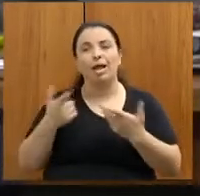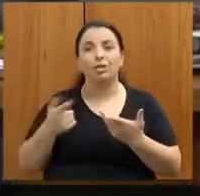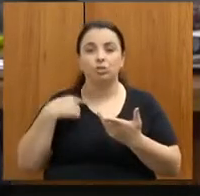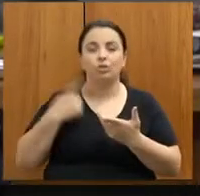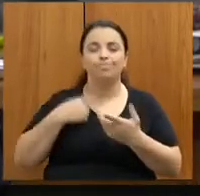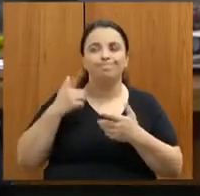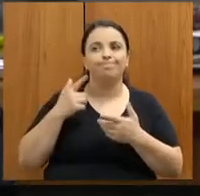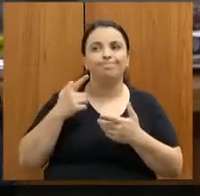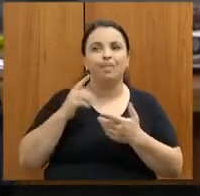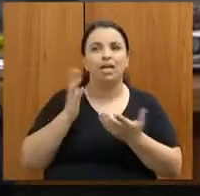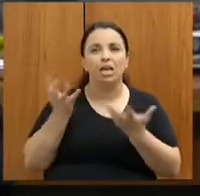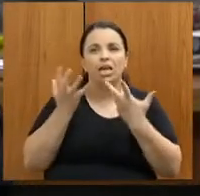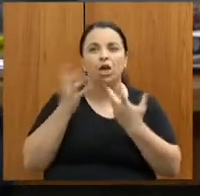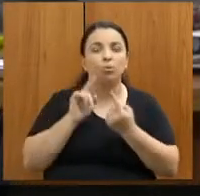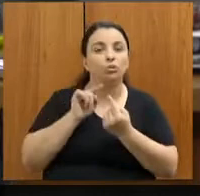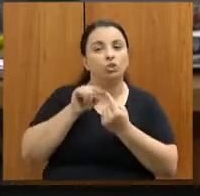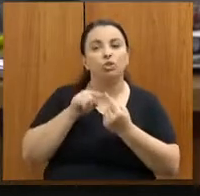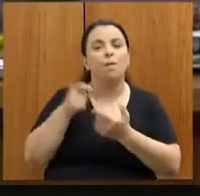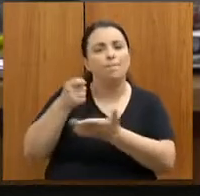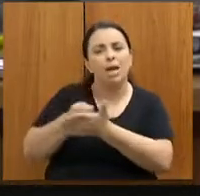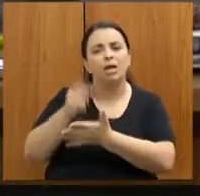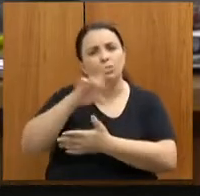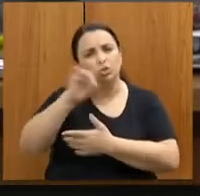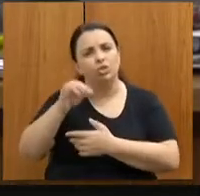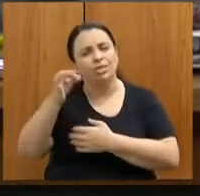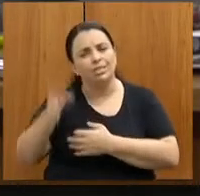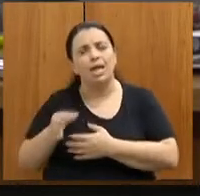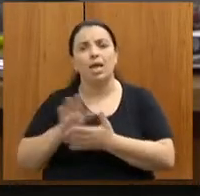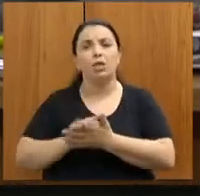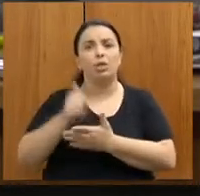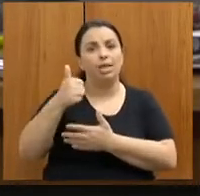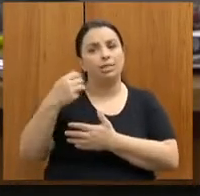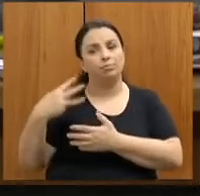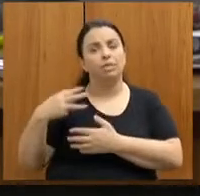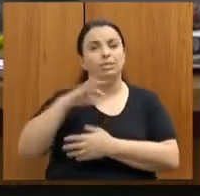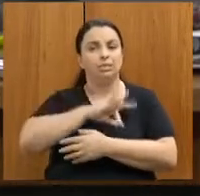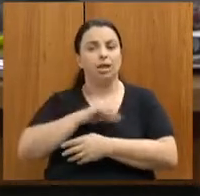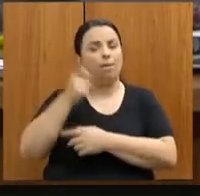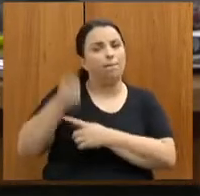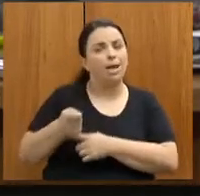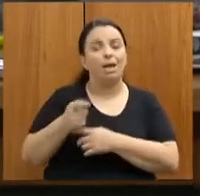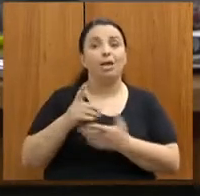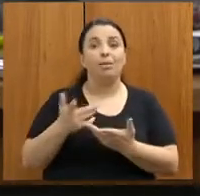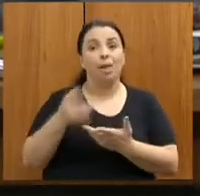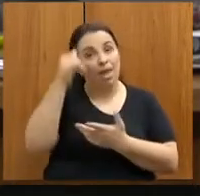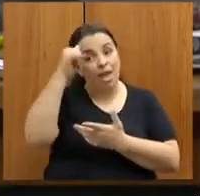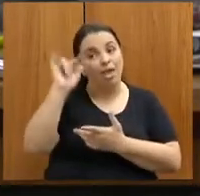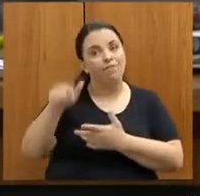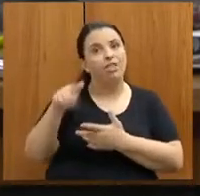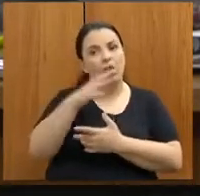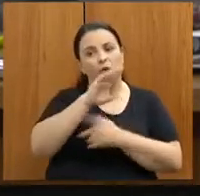13º já garantir o pagamento enfim nós temos tentado fazer todo o possível para que o servidor sofro menos possível com essa calamidade